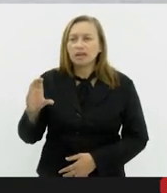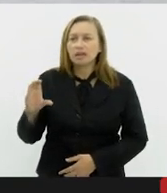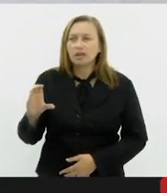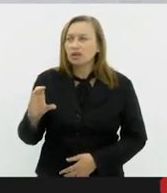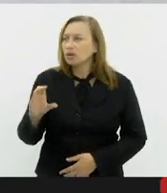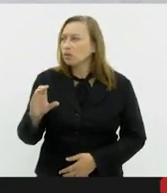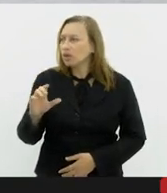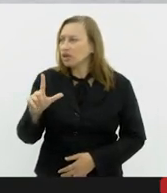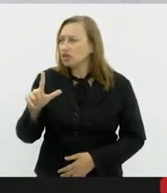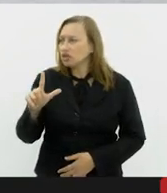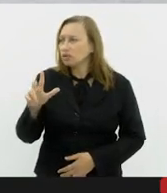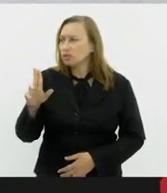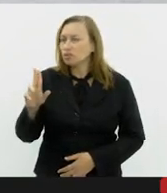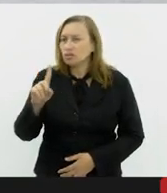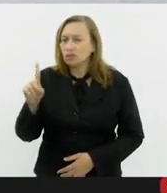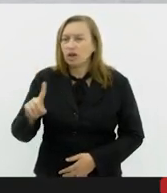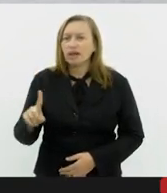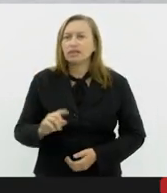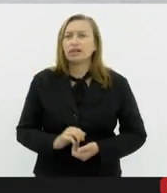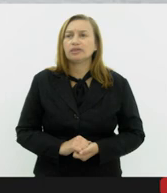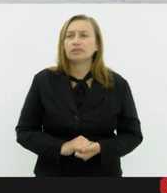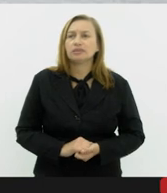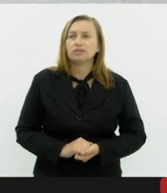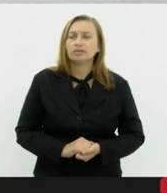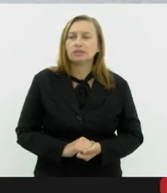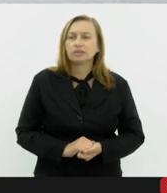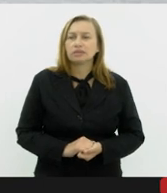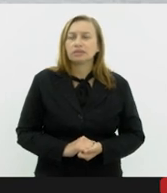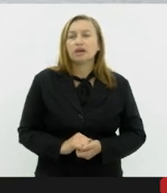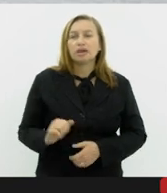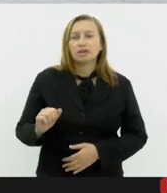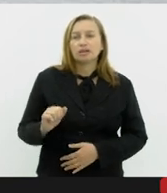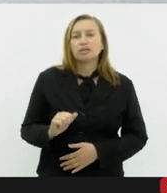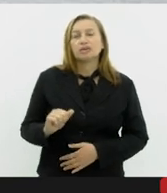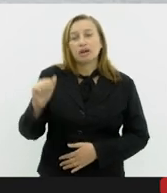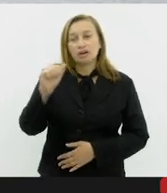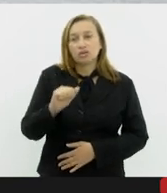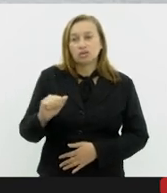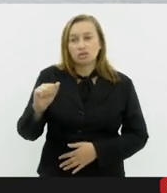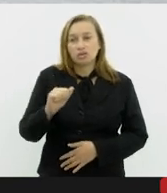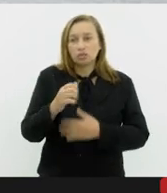Superintendência de Infraestrutura Aeroportuária da Agência Nacional de Aviação Civil.